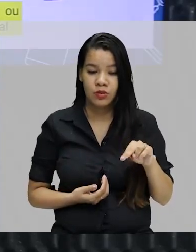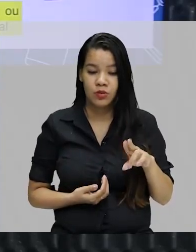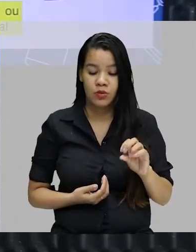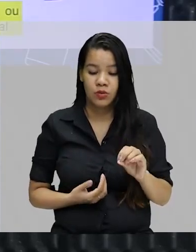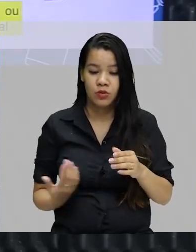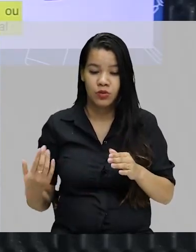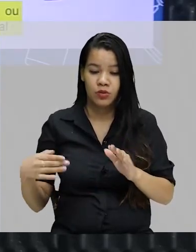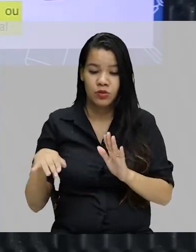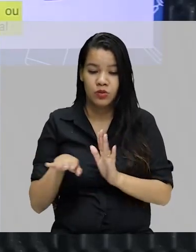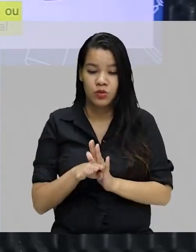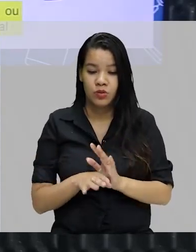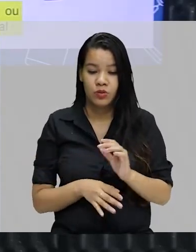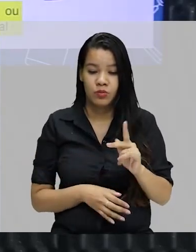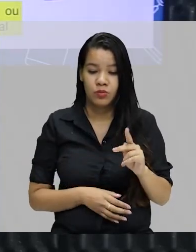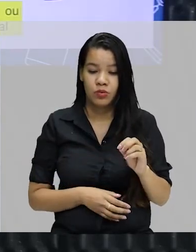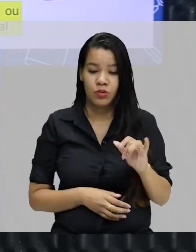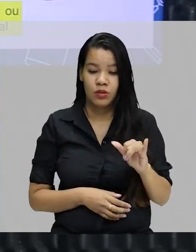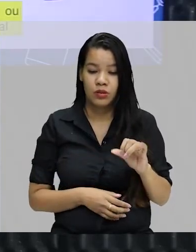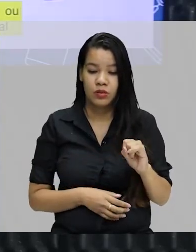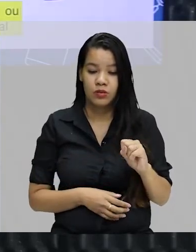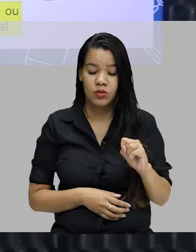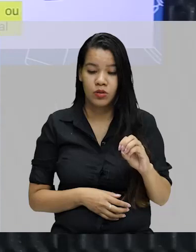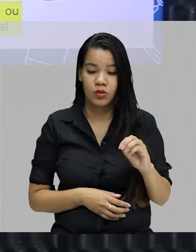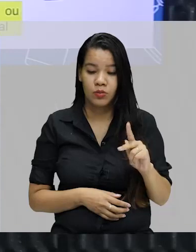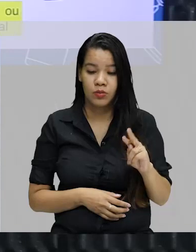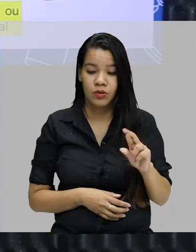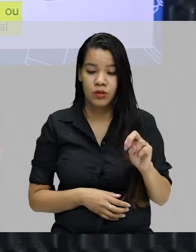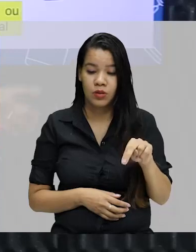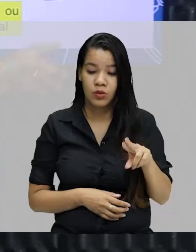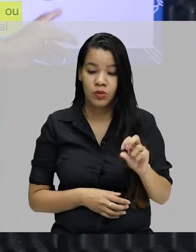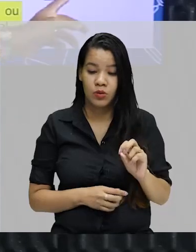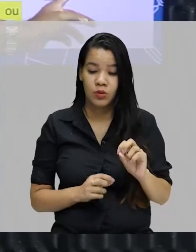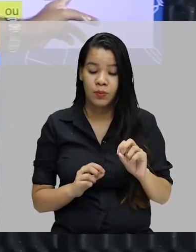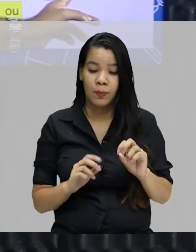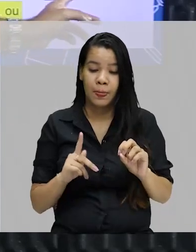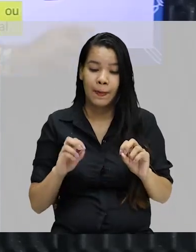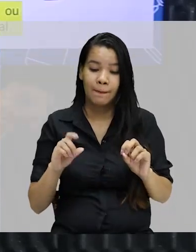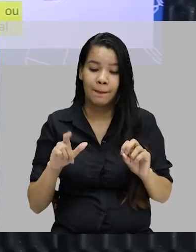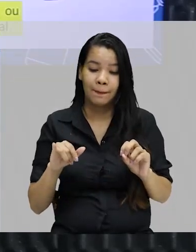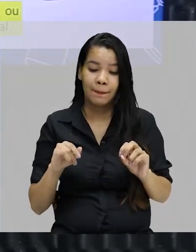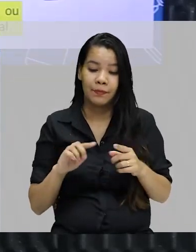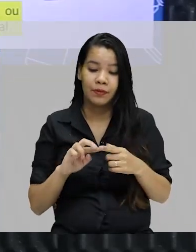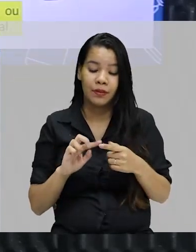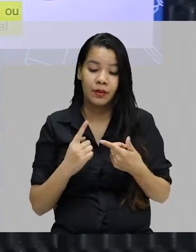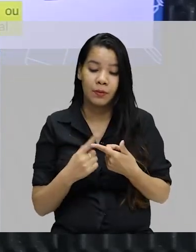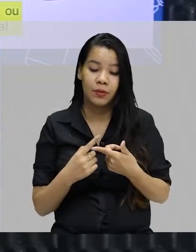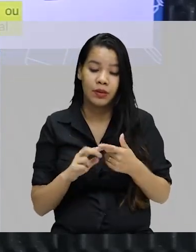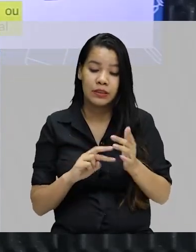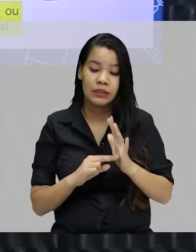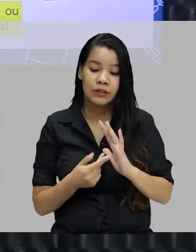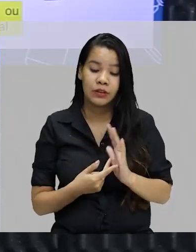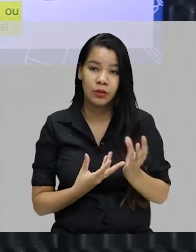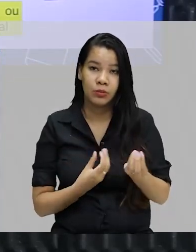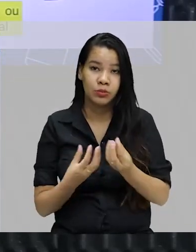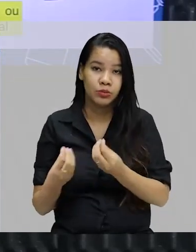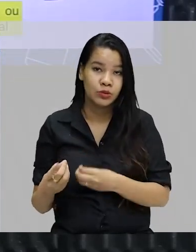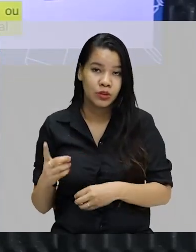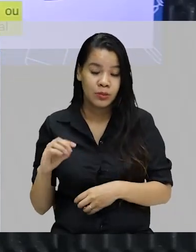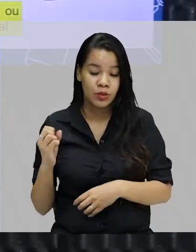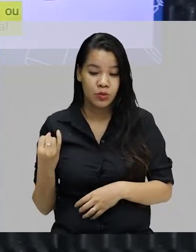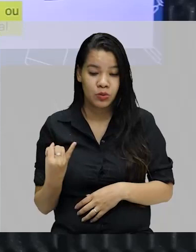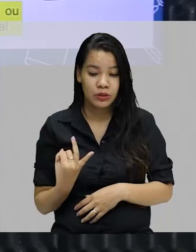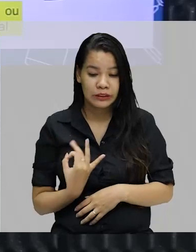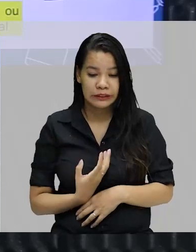ao poliisopreno. Poli porque quer dizer muitos, ó, N, ou seja, uma